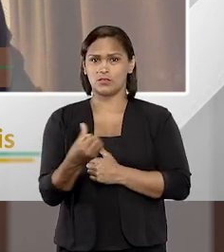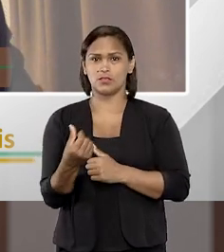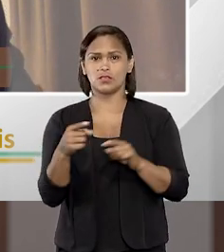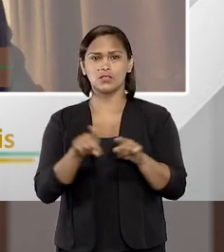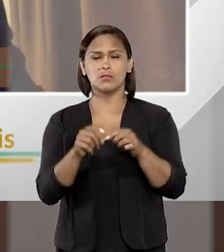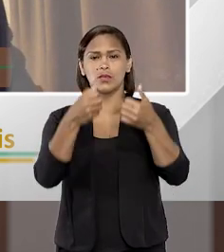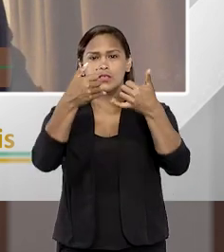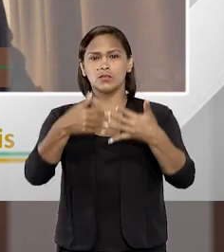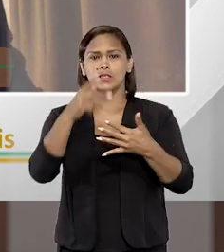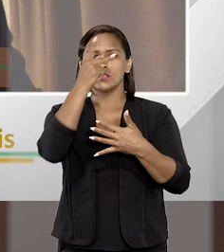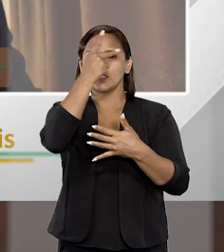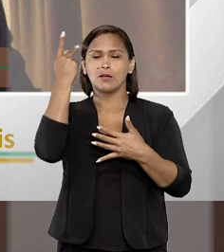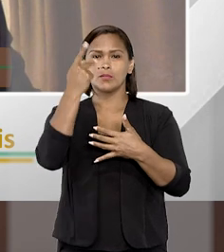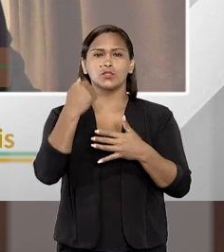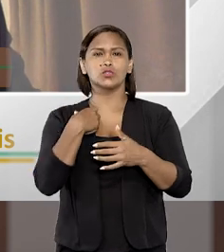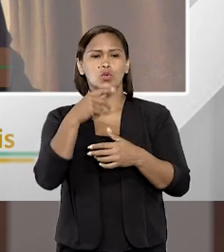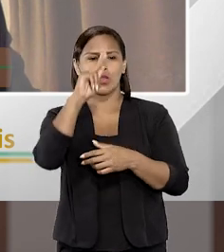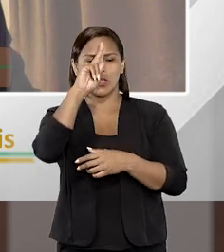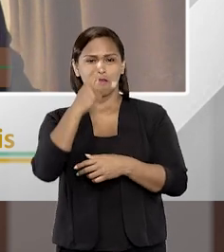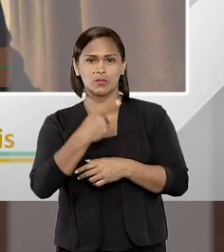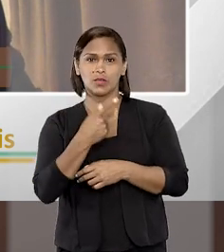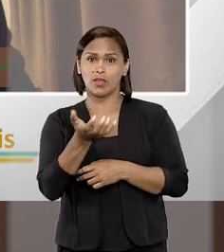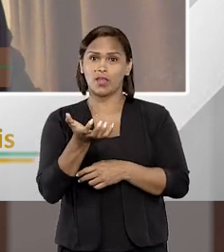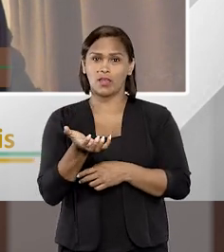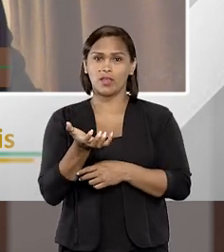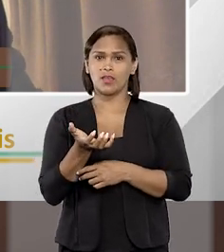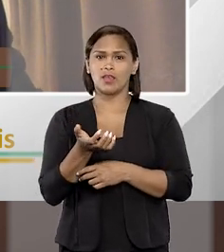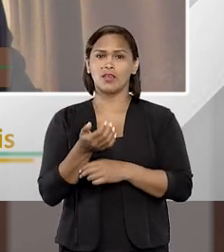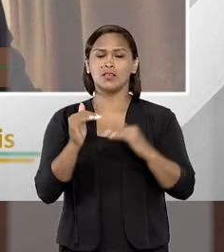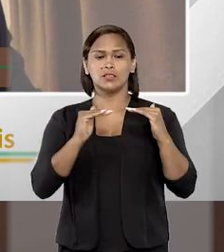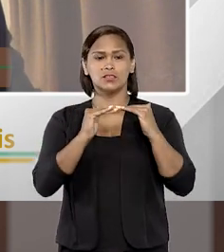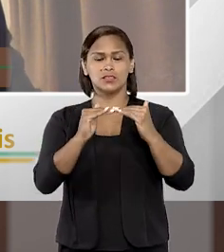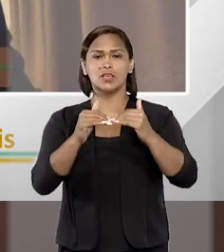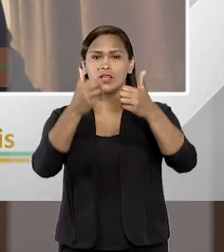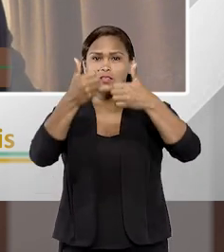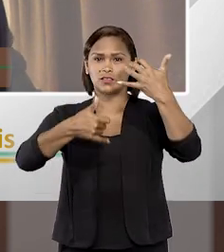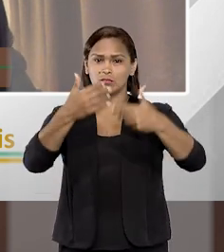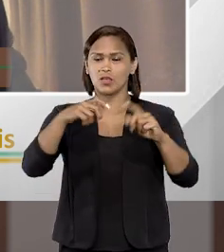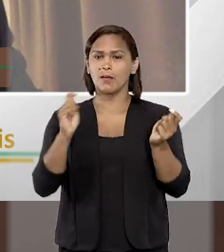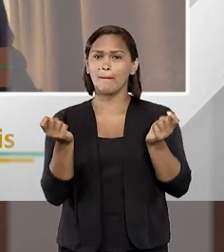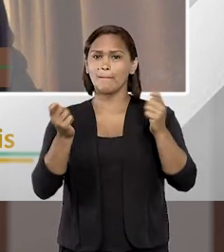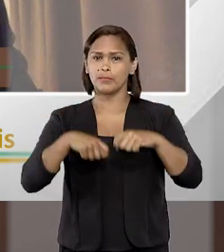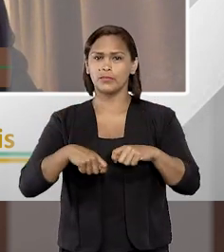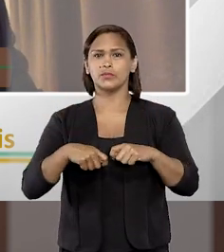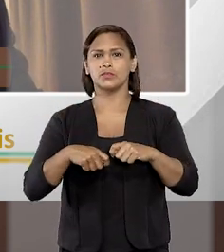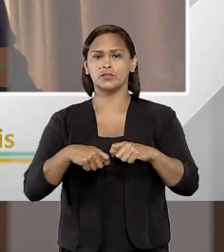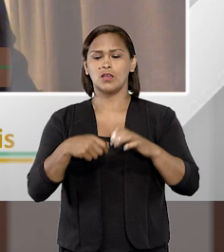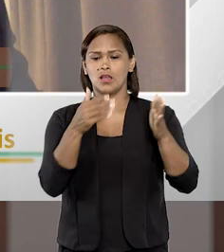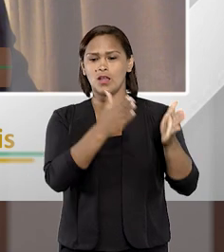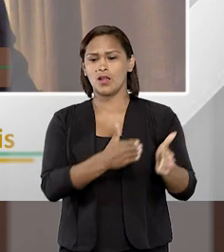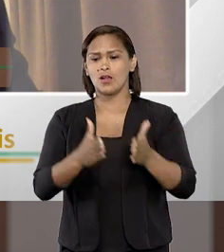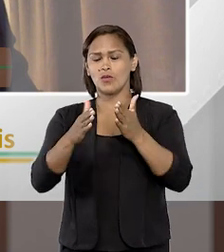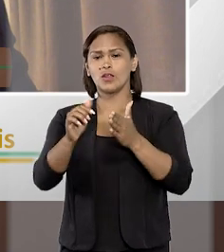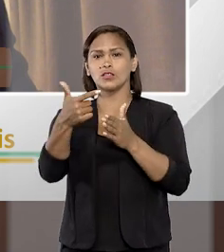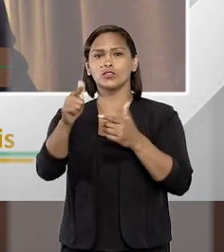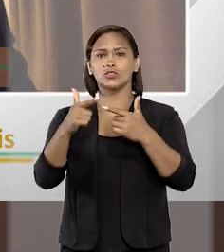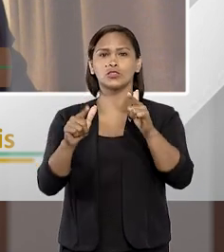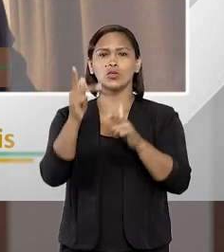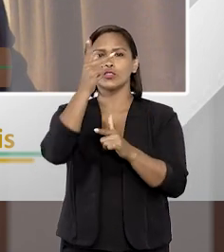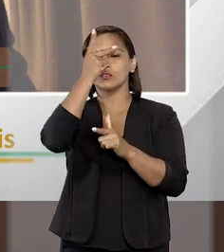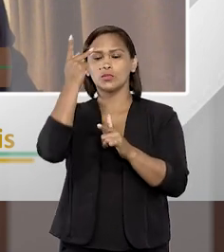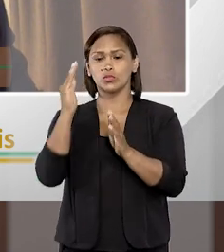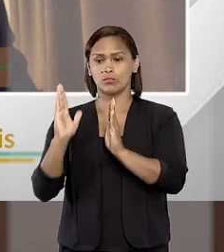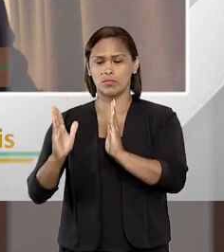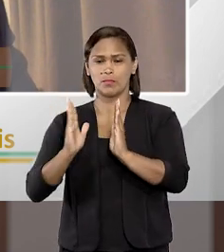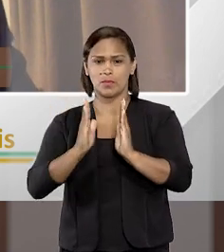a pessoa cujo reconhecimento se Pretender será colocada se possível ao lado de outras que com